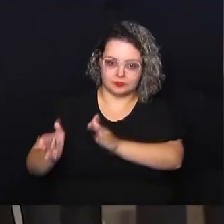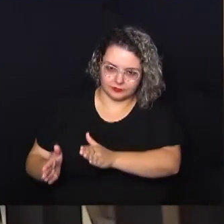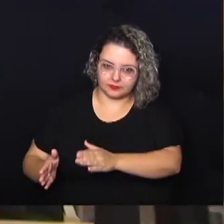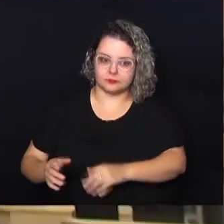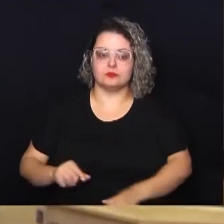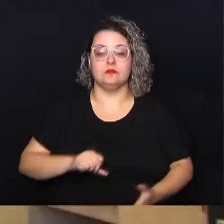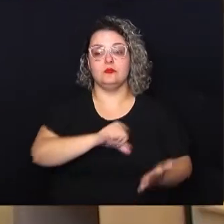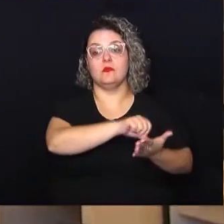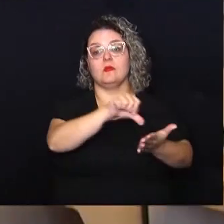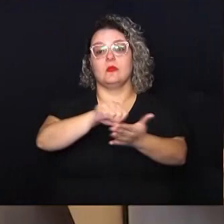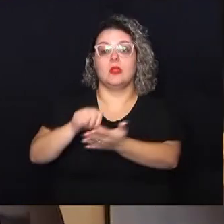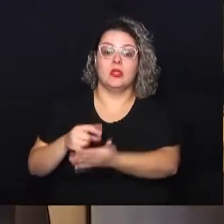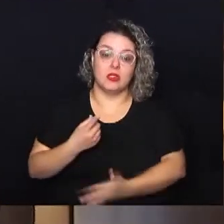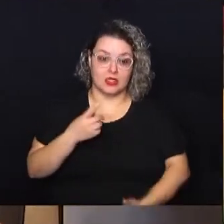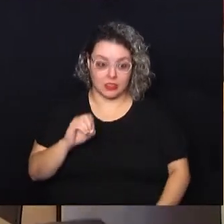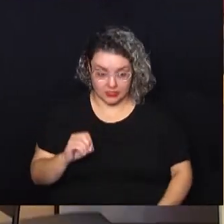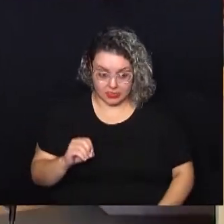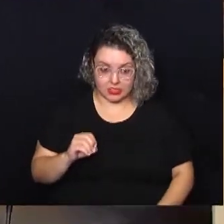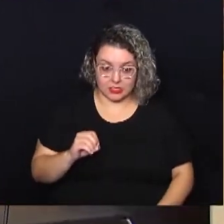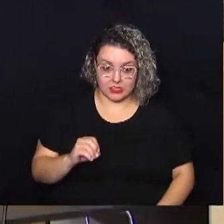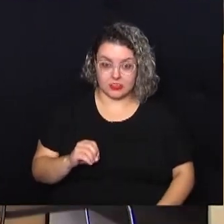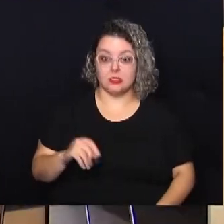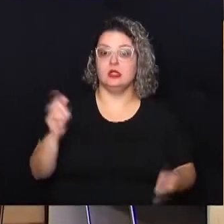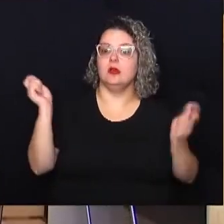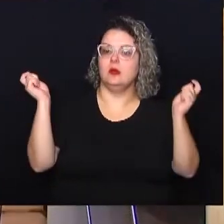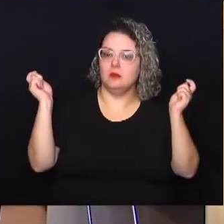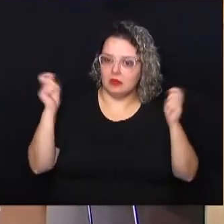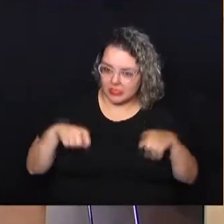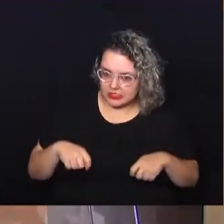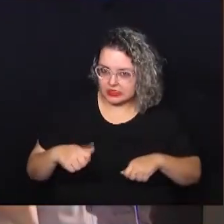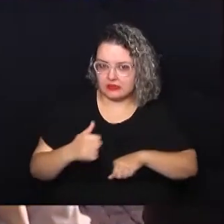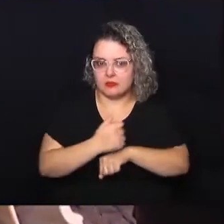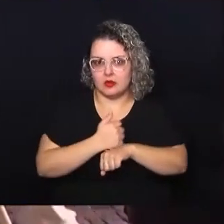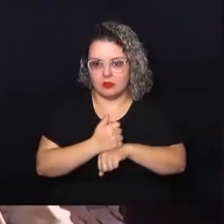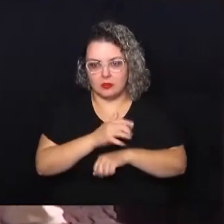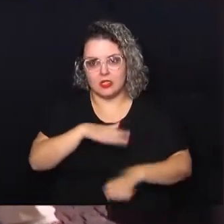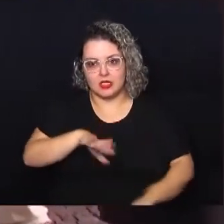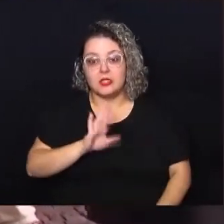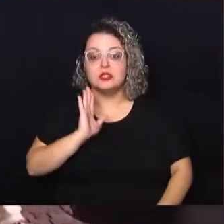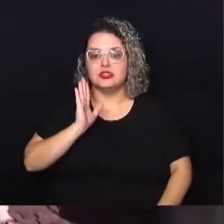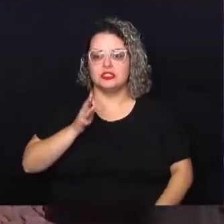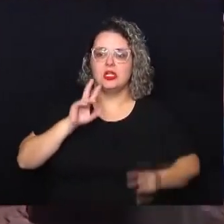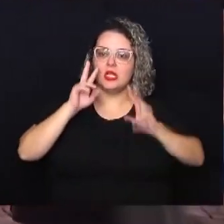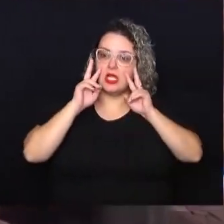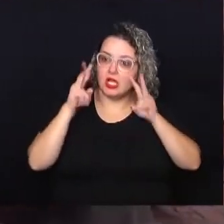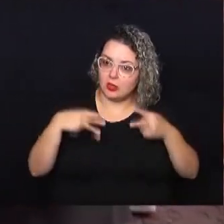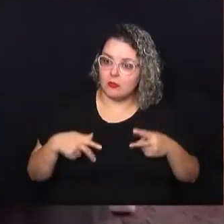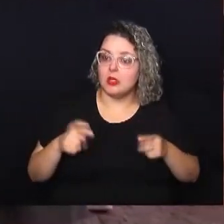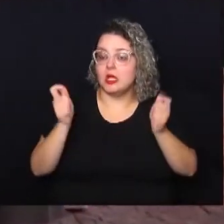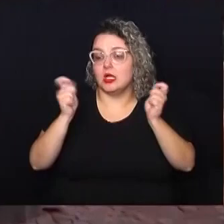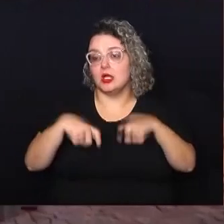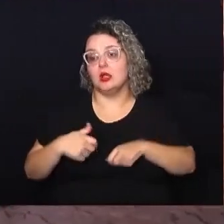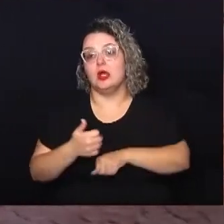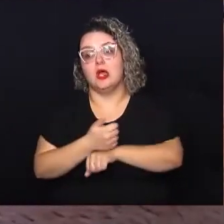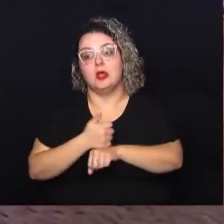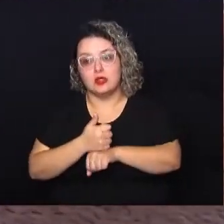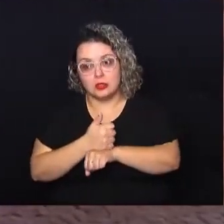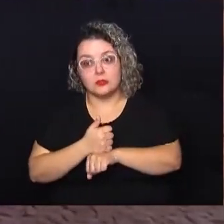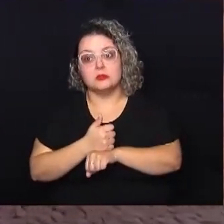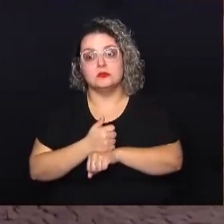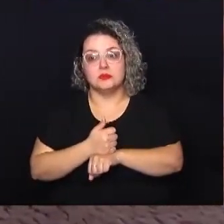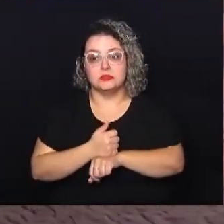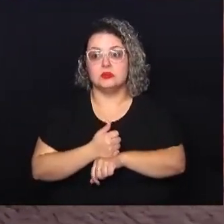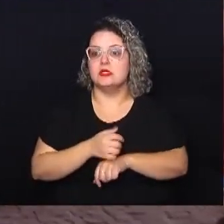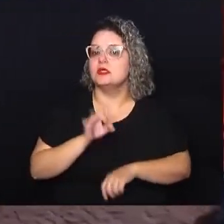instituição. Então, o Senac capacita profissionais para essa área, já é reconhecido pela capacitação de profissionais e isso